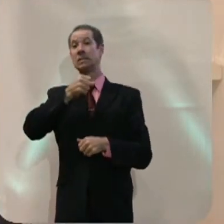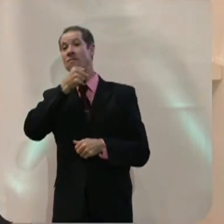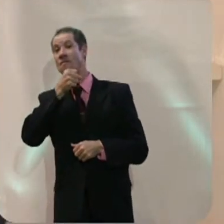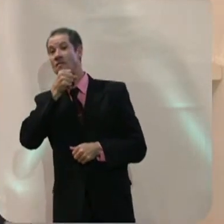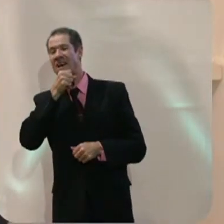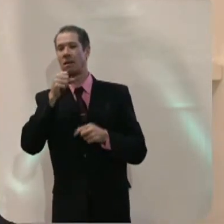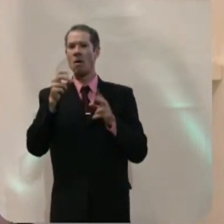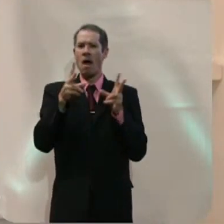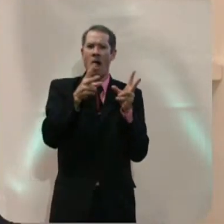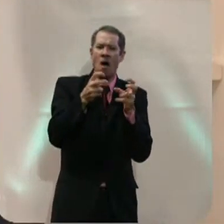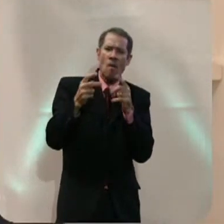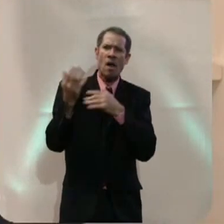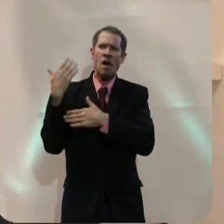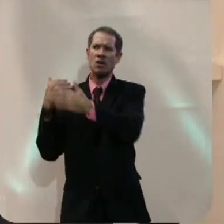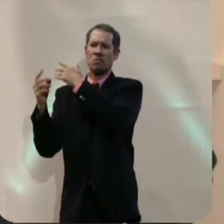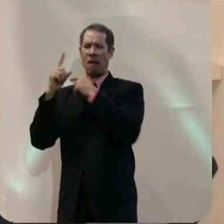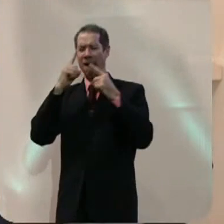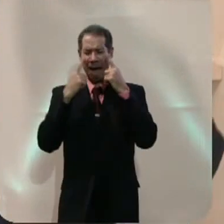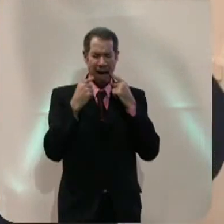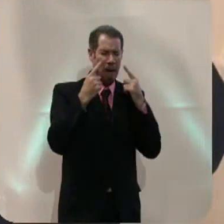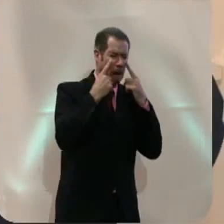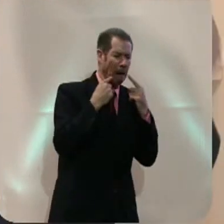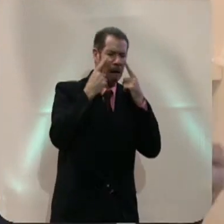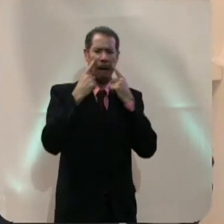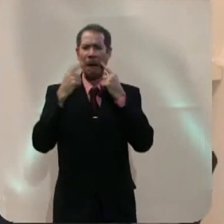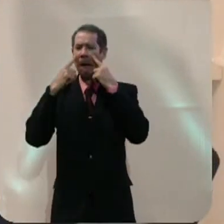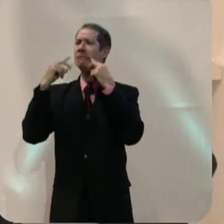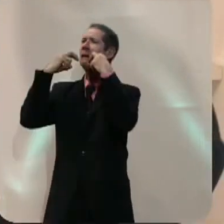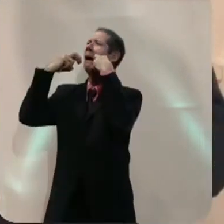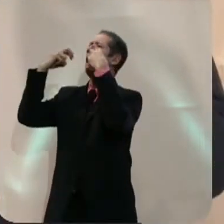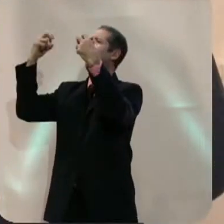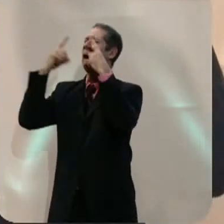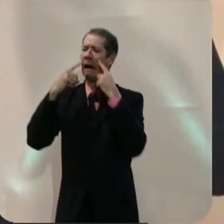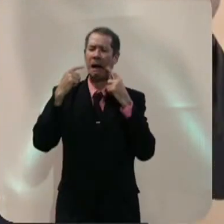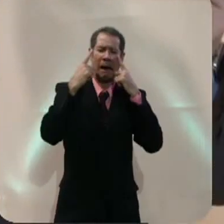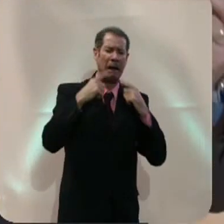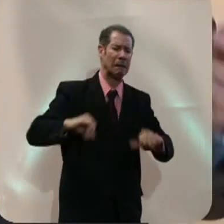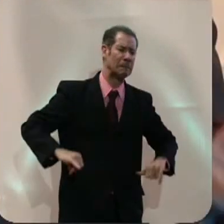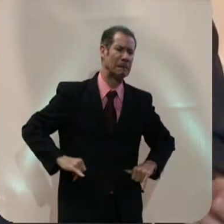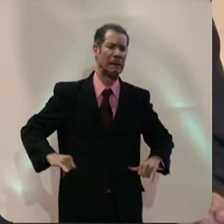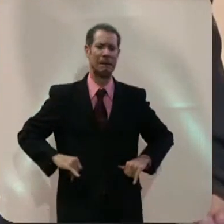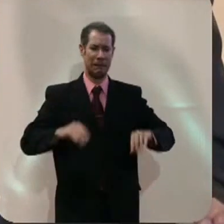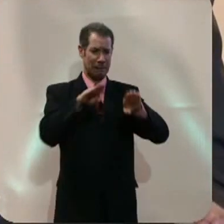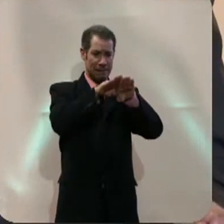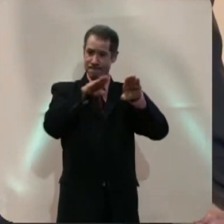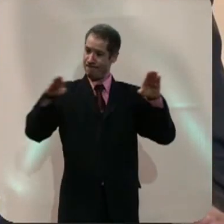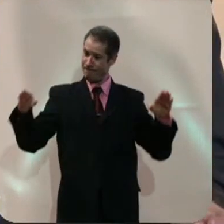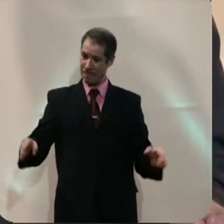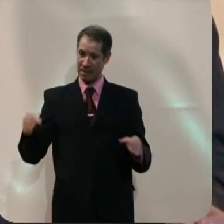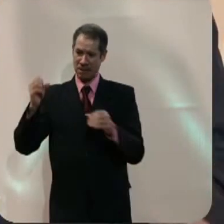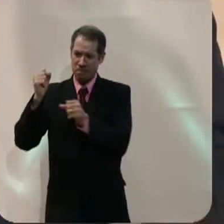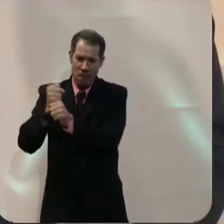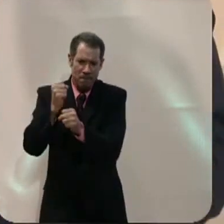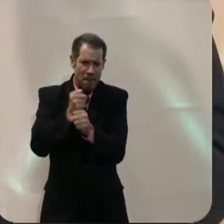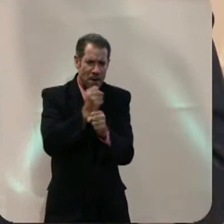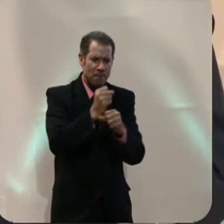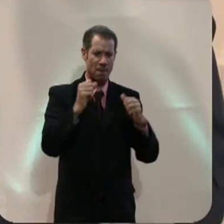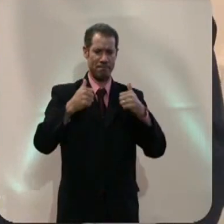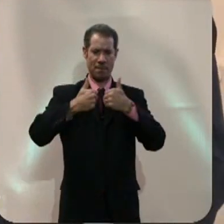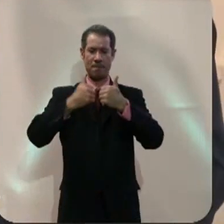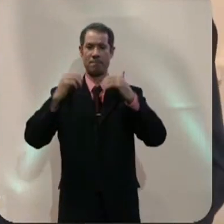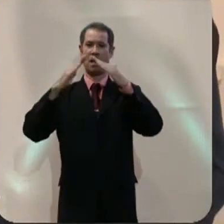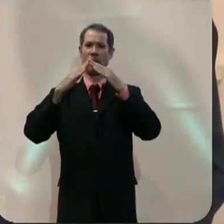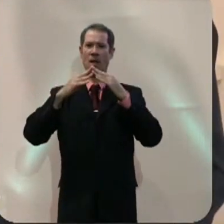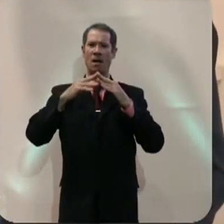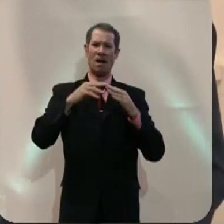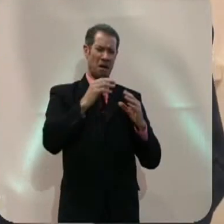tinham visto o antigo templo, choraram em voz alta quando viram o lançamento dos alicerces desse templo. Muitos,